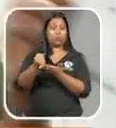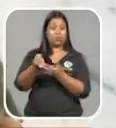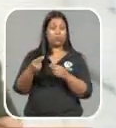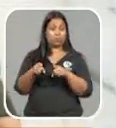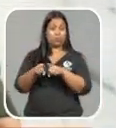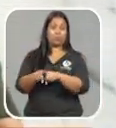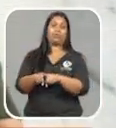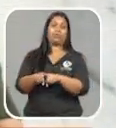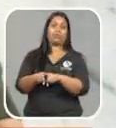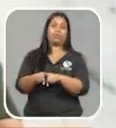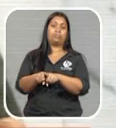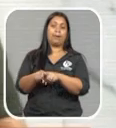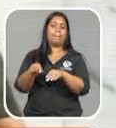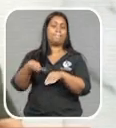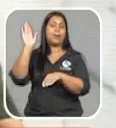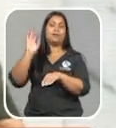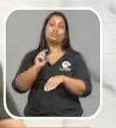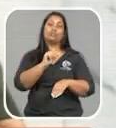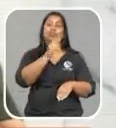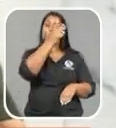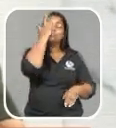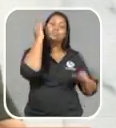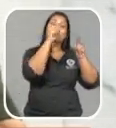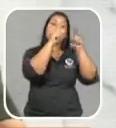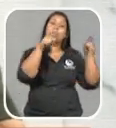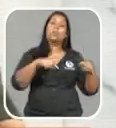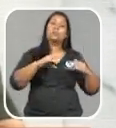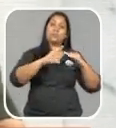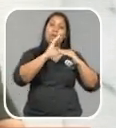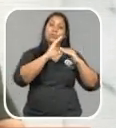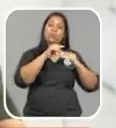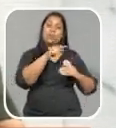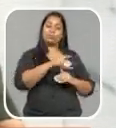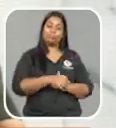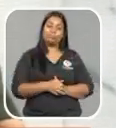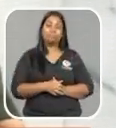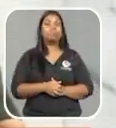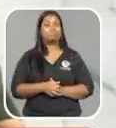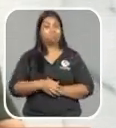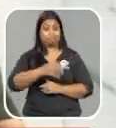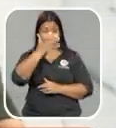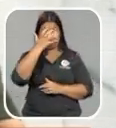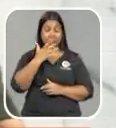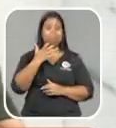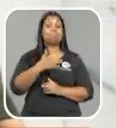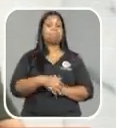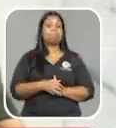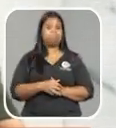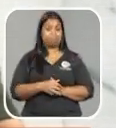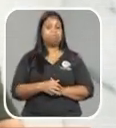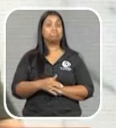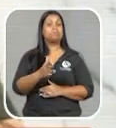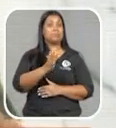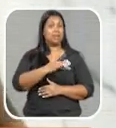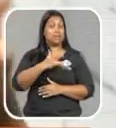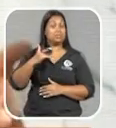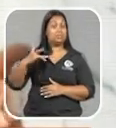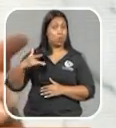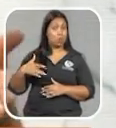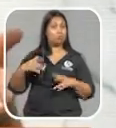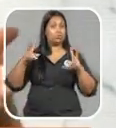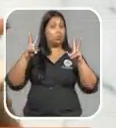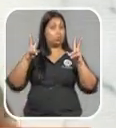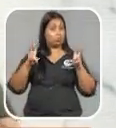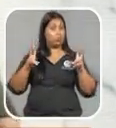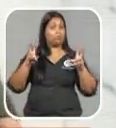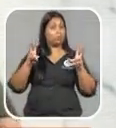servidores concursados. Isso é muito sério, isso é muito sério. A saúde é um tema muito importante, a educação